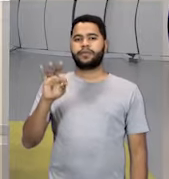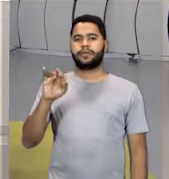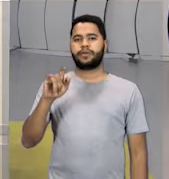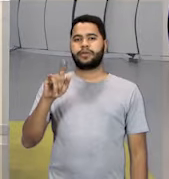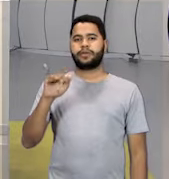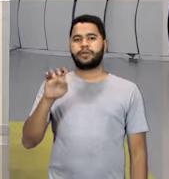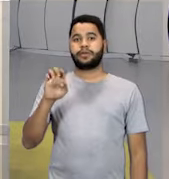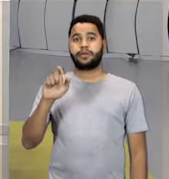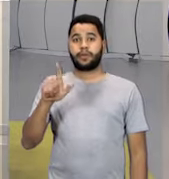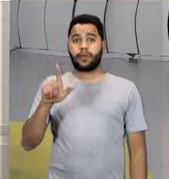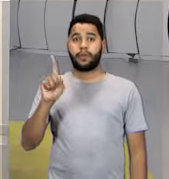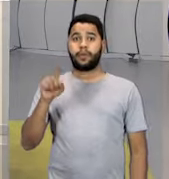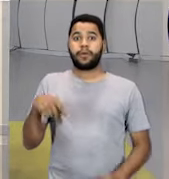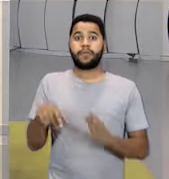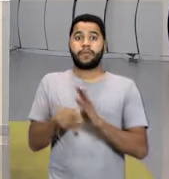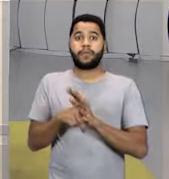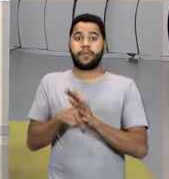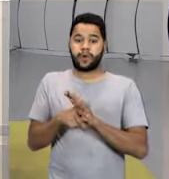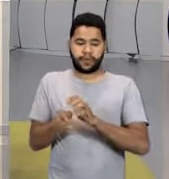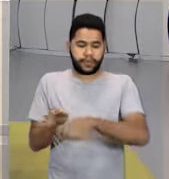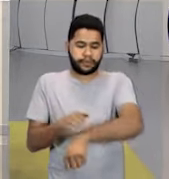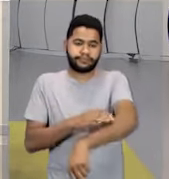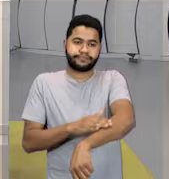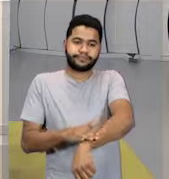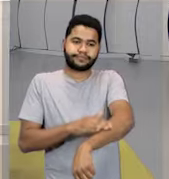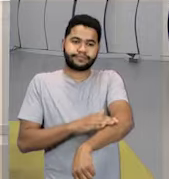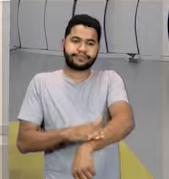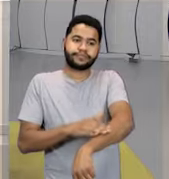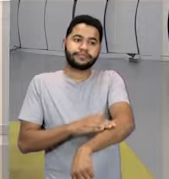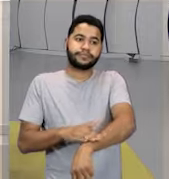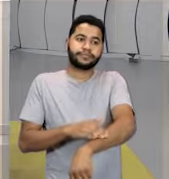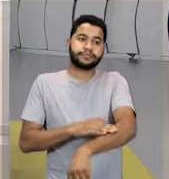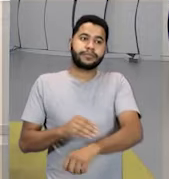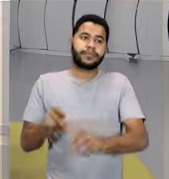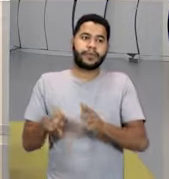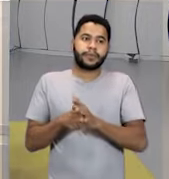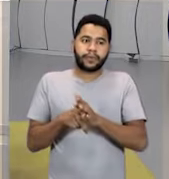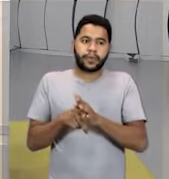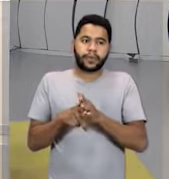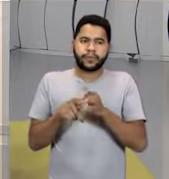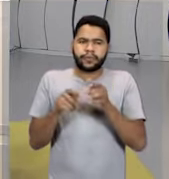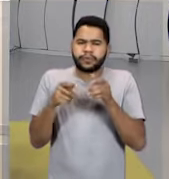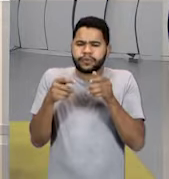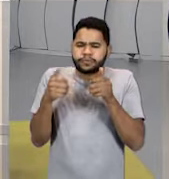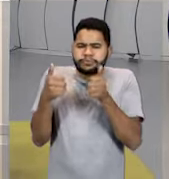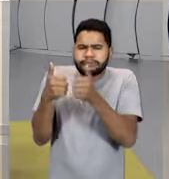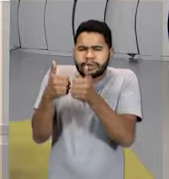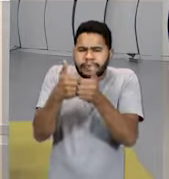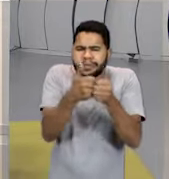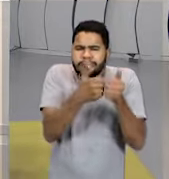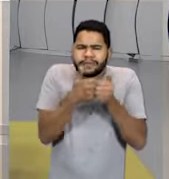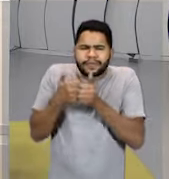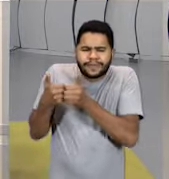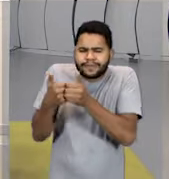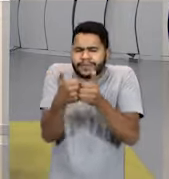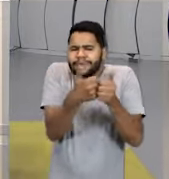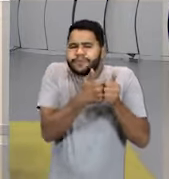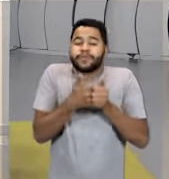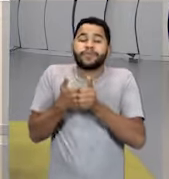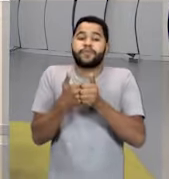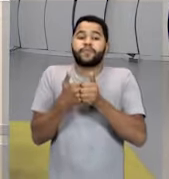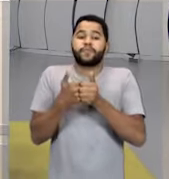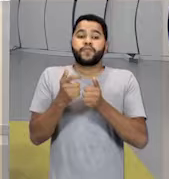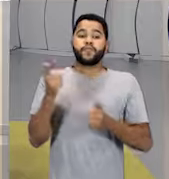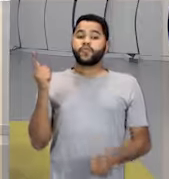epiteliais são as células que vão formar a nossa pele. Então, elas são justapostas, elas são bem unidas umas às outras para que